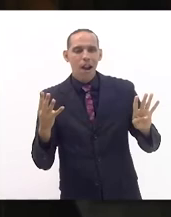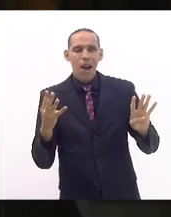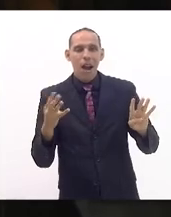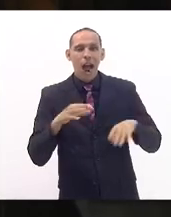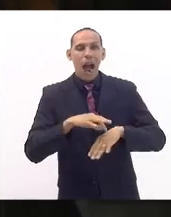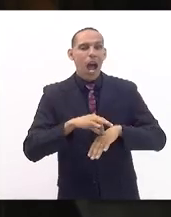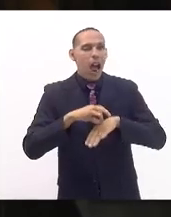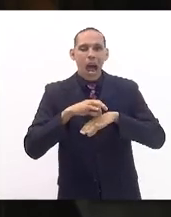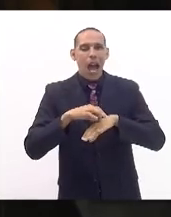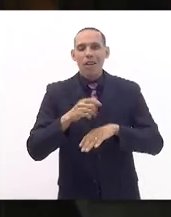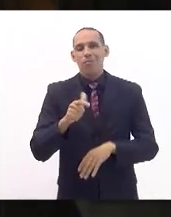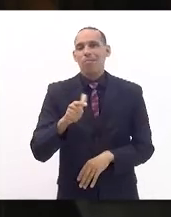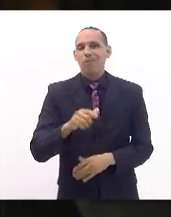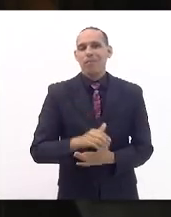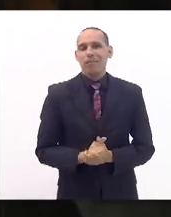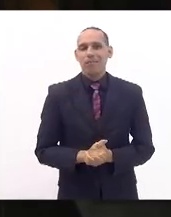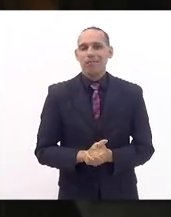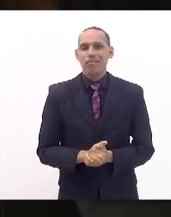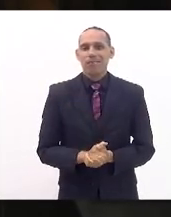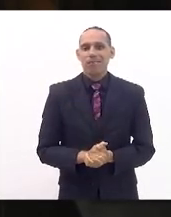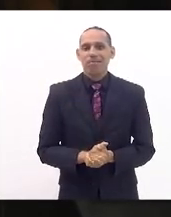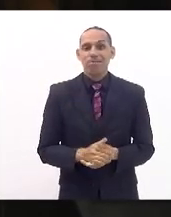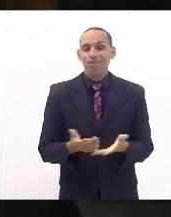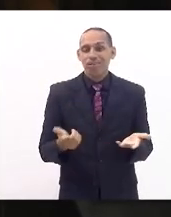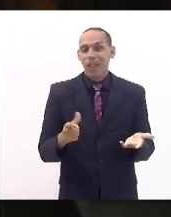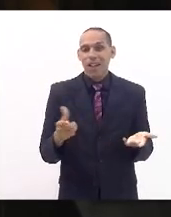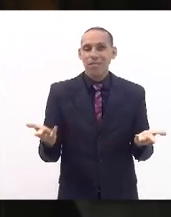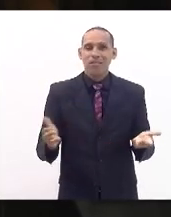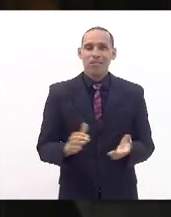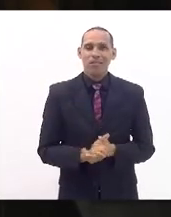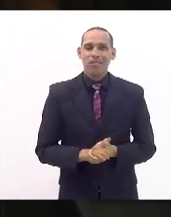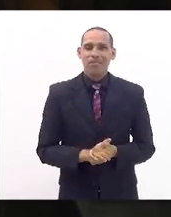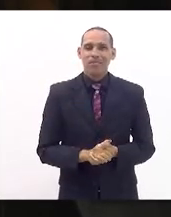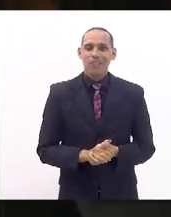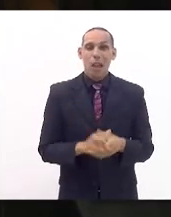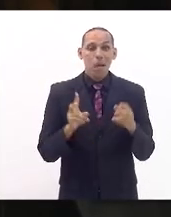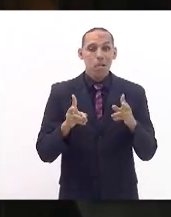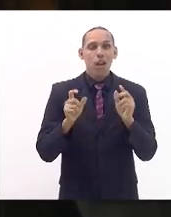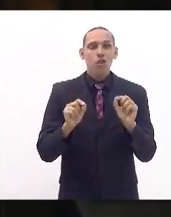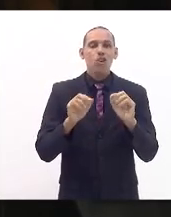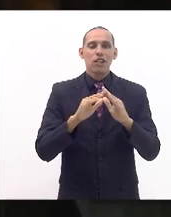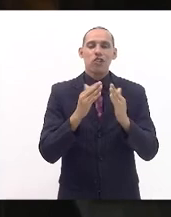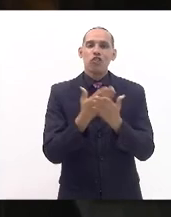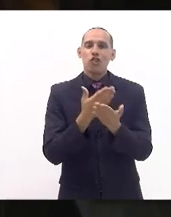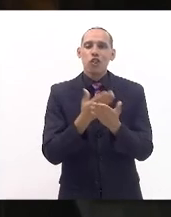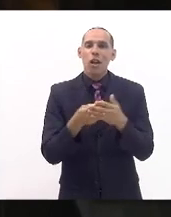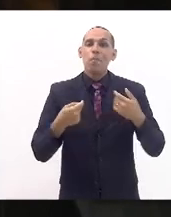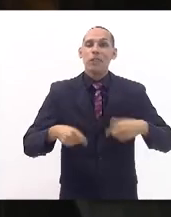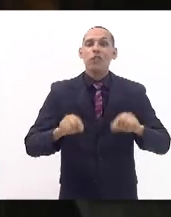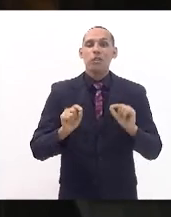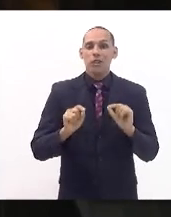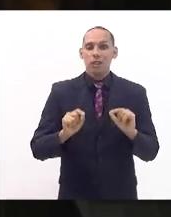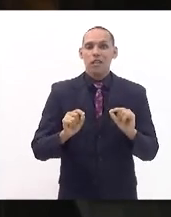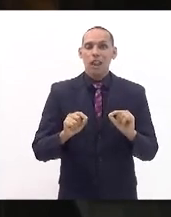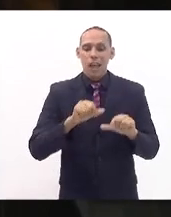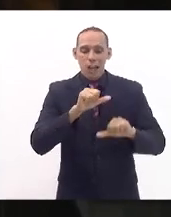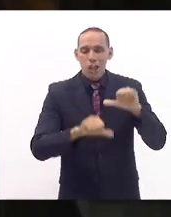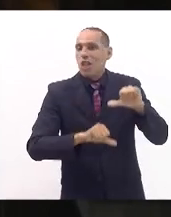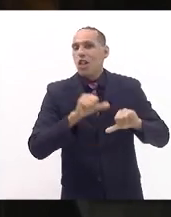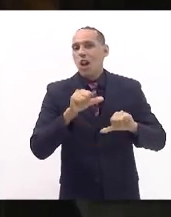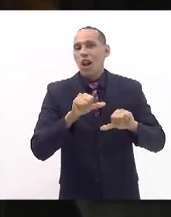carne, não estão conseguindo ter acesso à proteína. A gente está vendo que as escolas estão tendo que constantemente